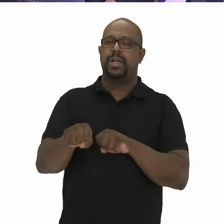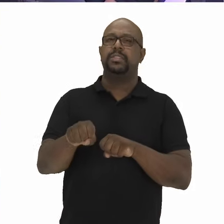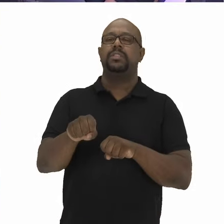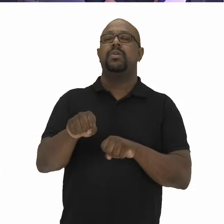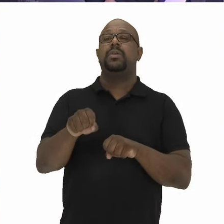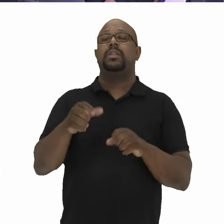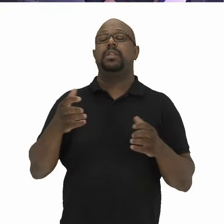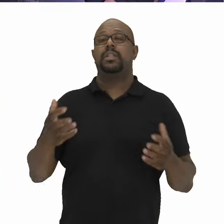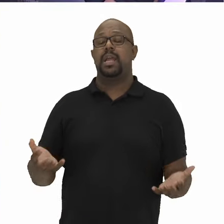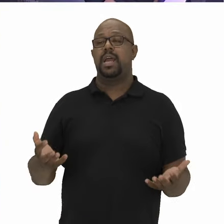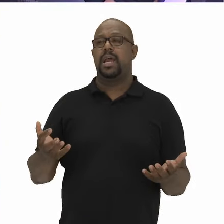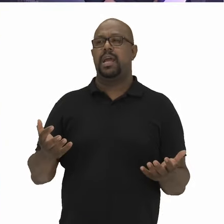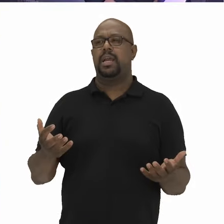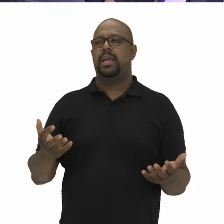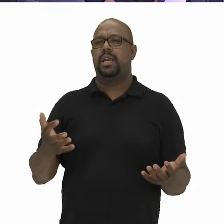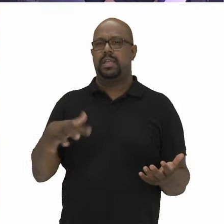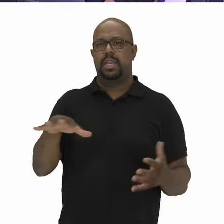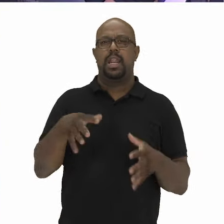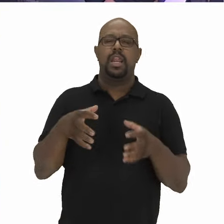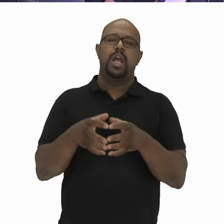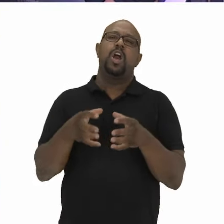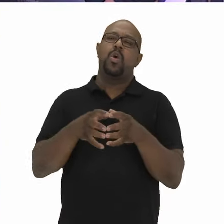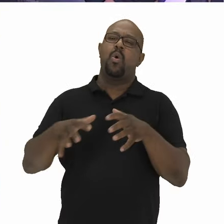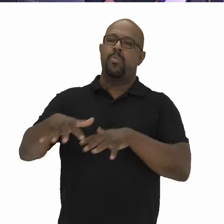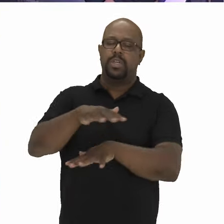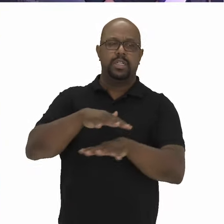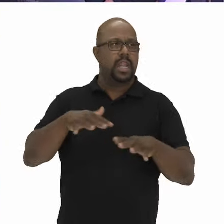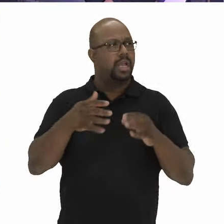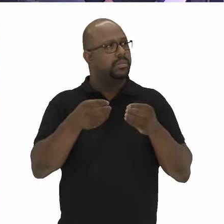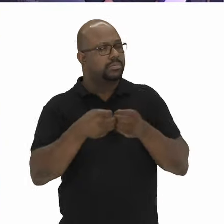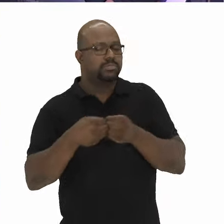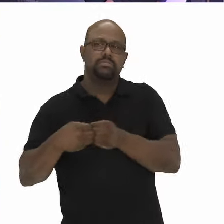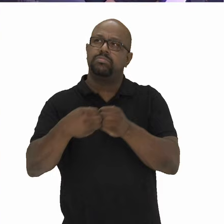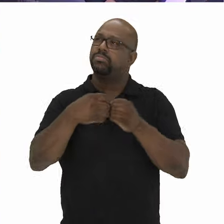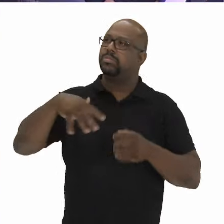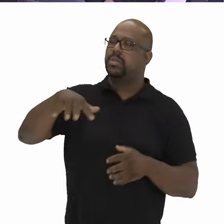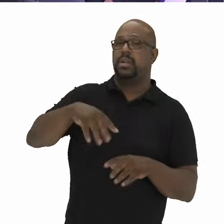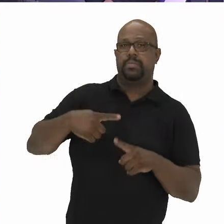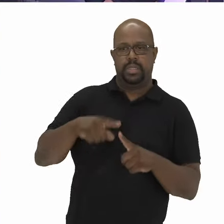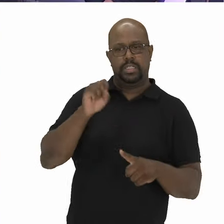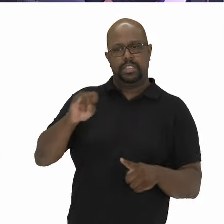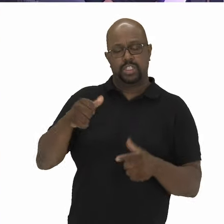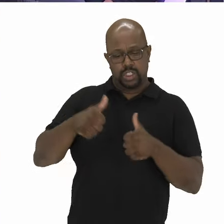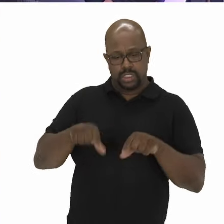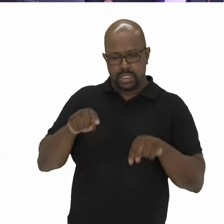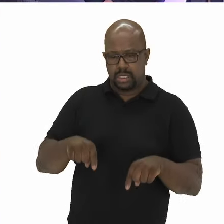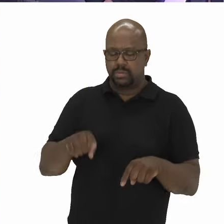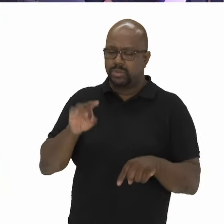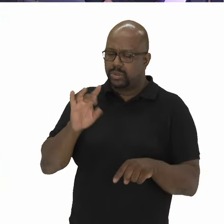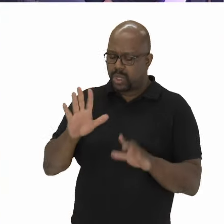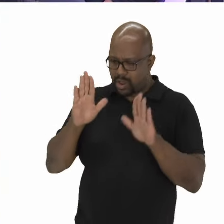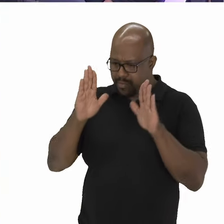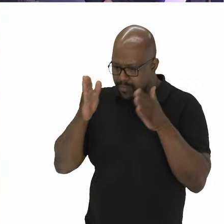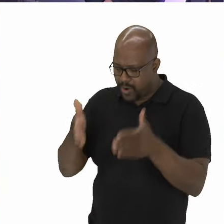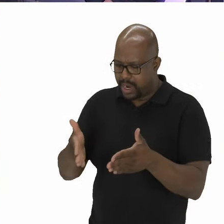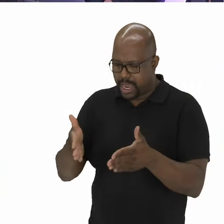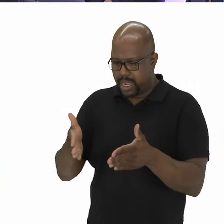formação da daquela comunidade ao redor porque quando nós estamos